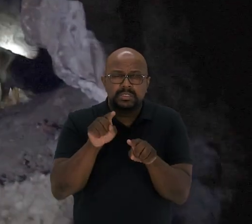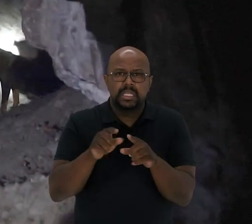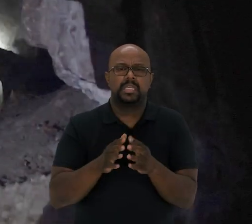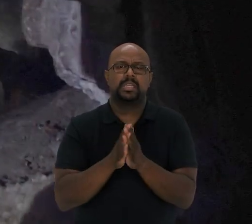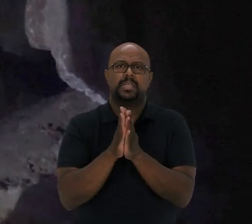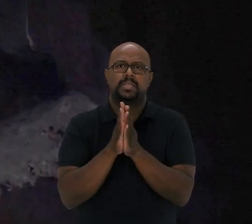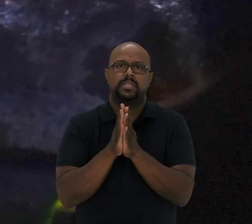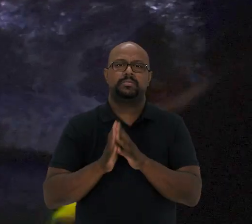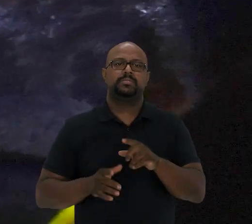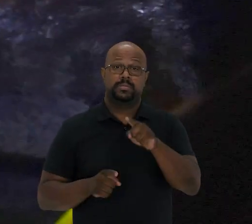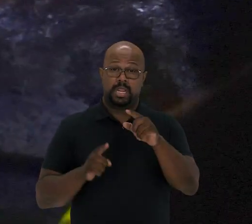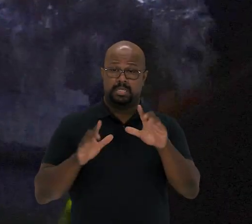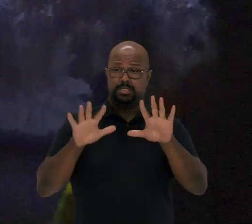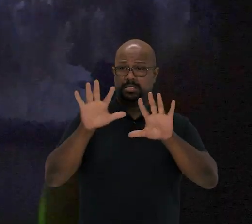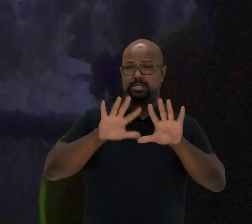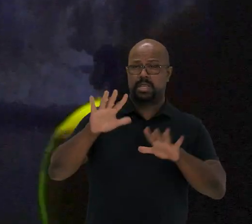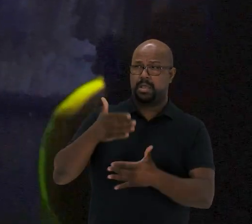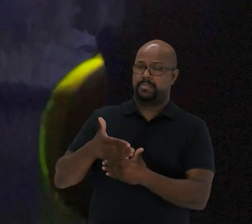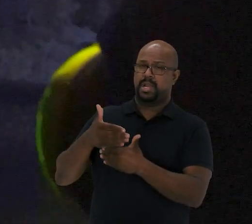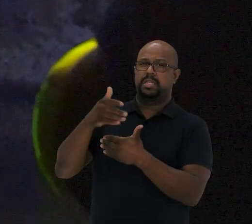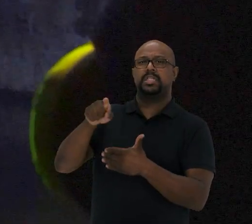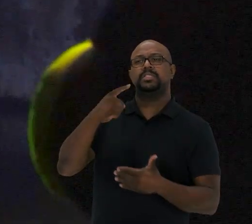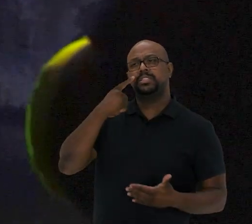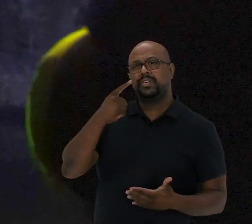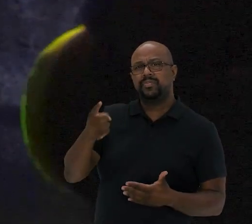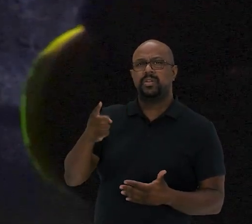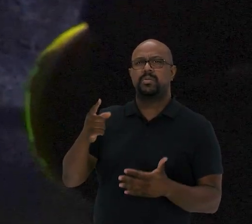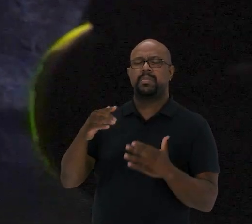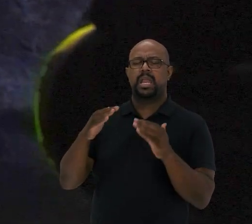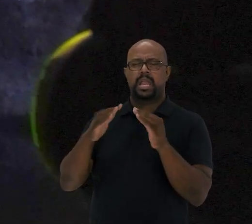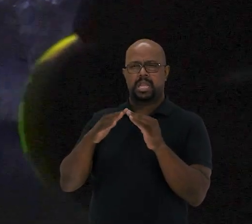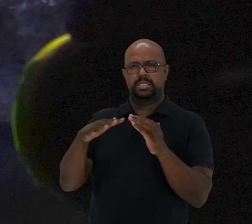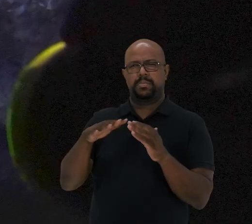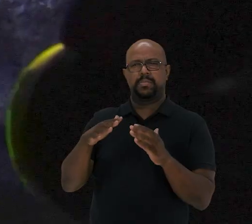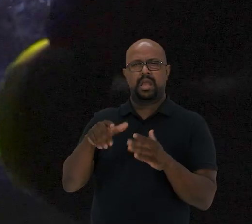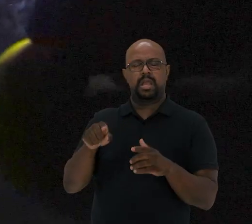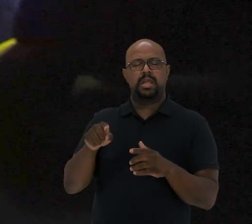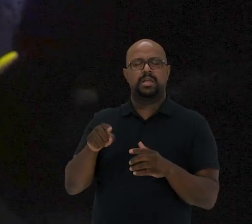né? Nessa parede aí que vocês viram atrás da parede